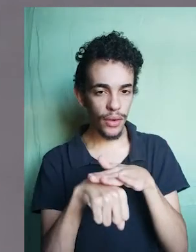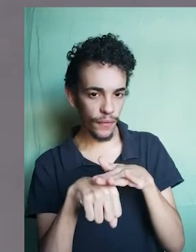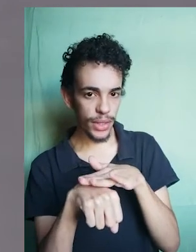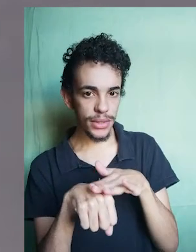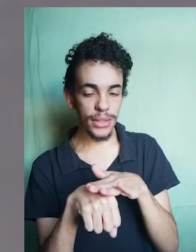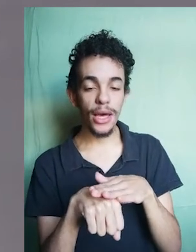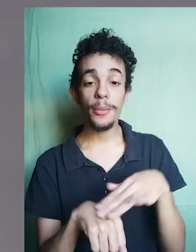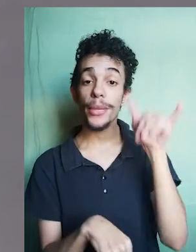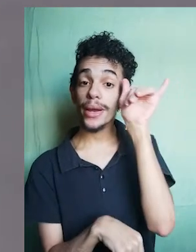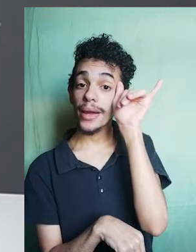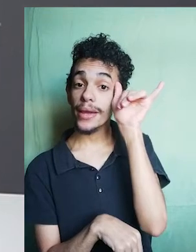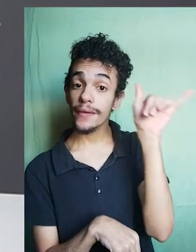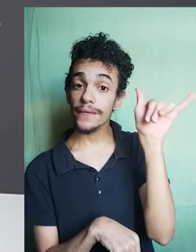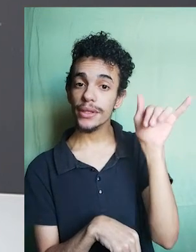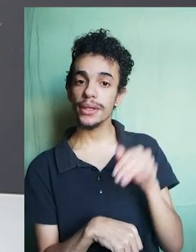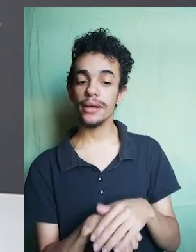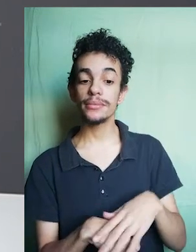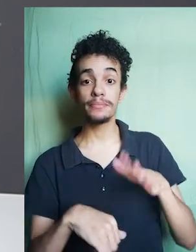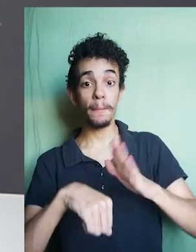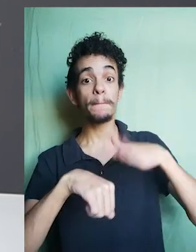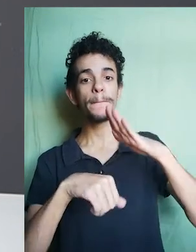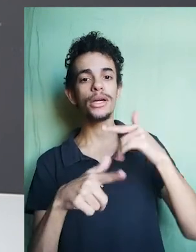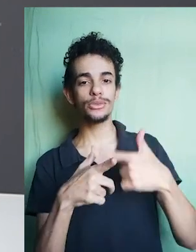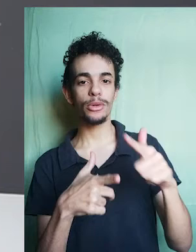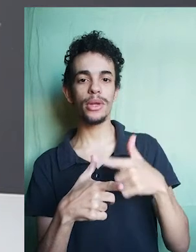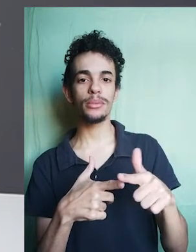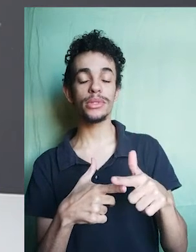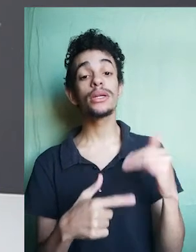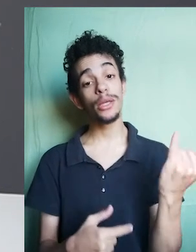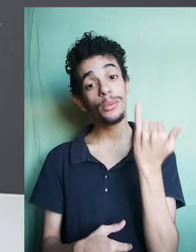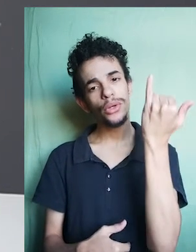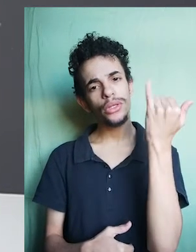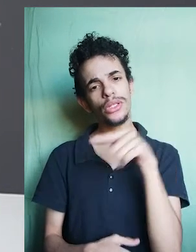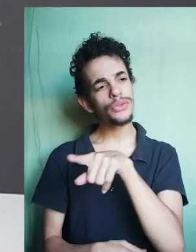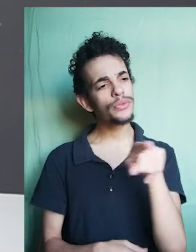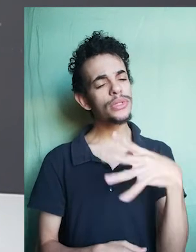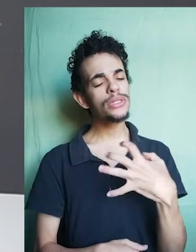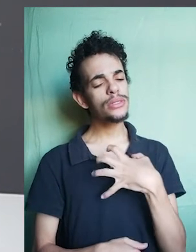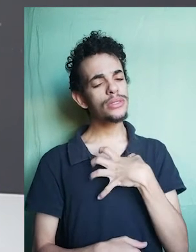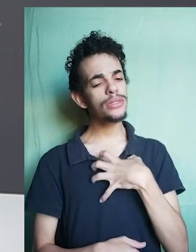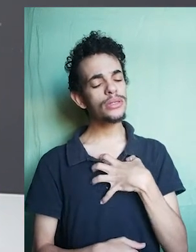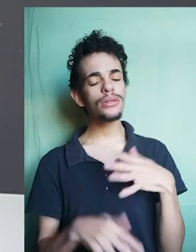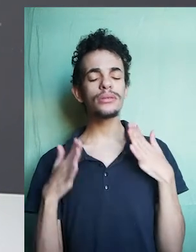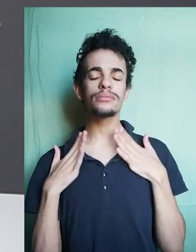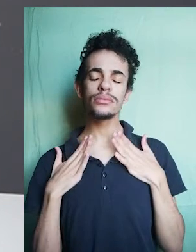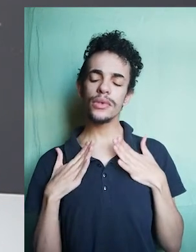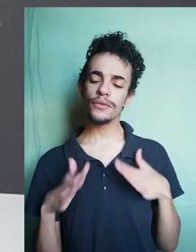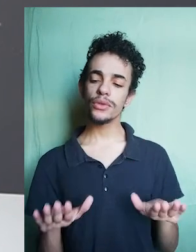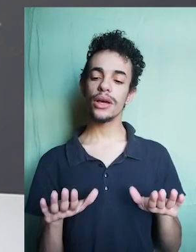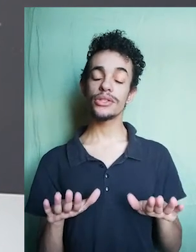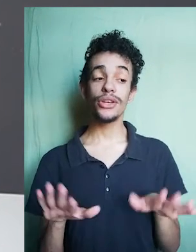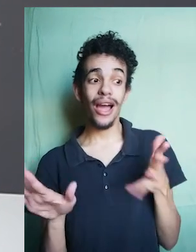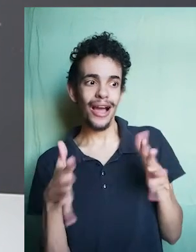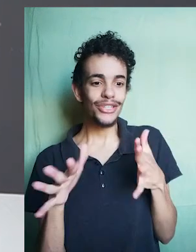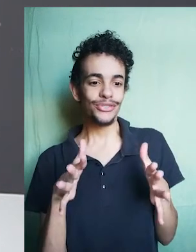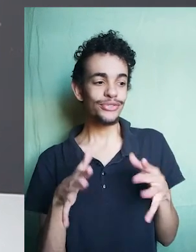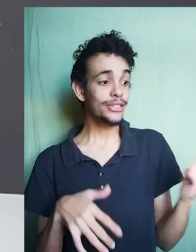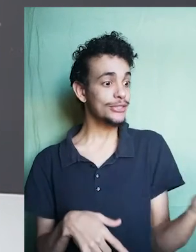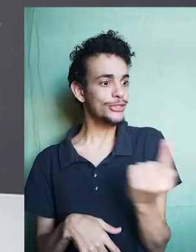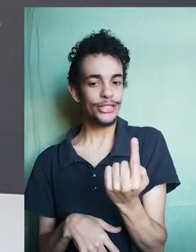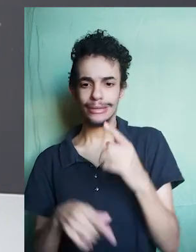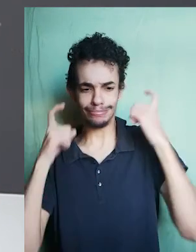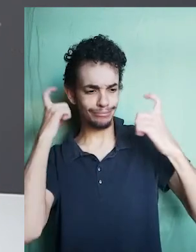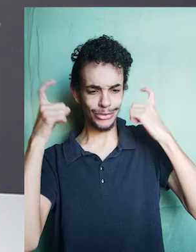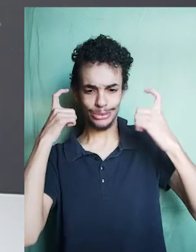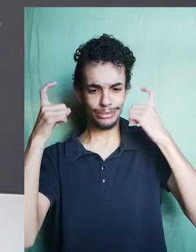a revitimização. Né? E é importante que essa mulher se sinta à vontade para buscar o hospital. Né? Muitas vezes ela chega aqui e não